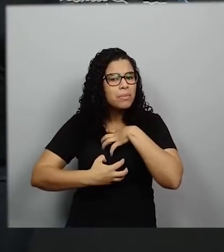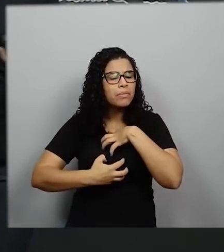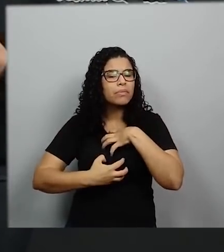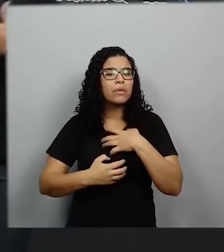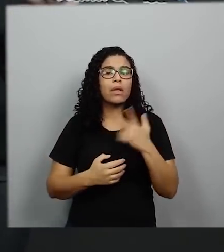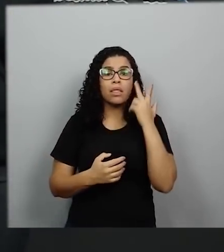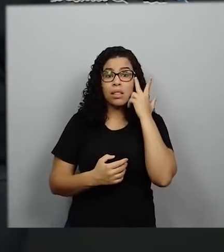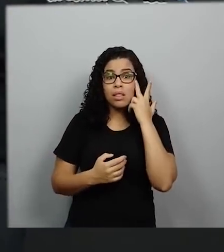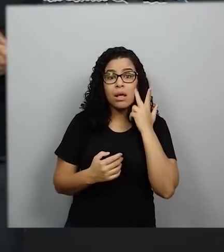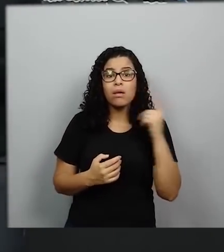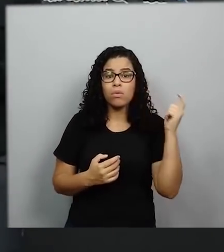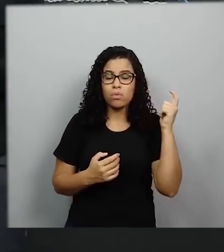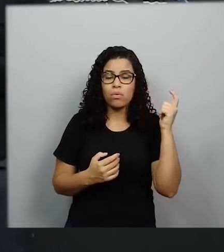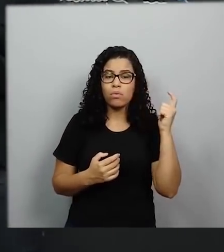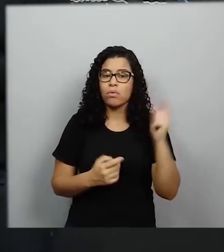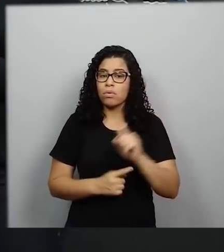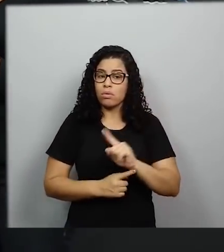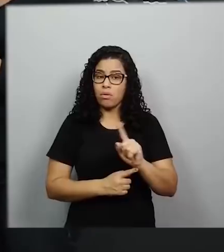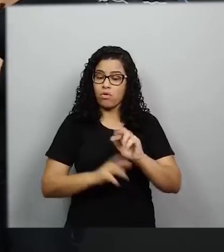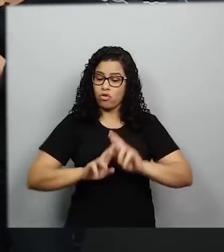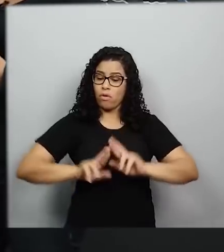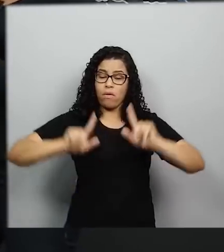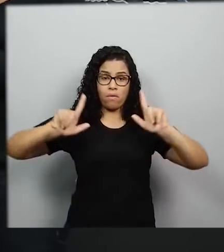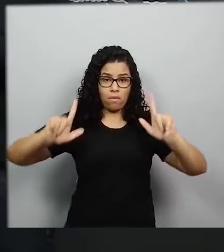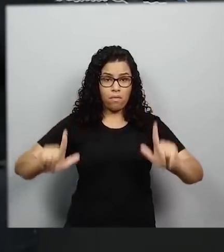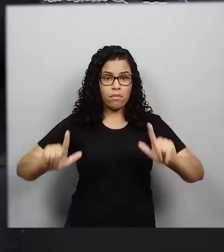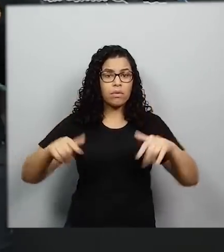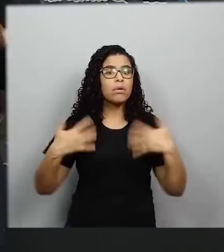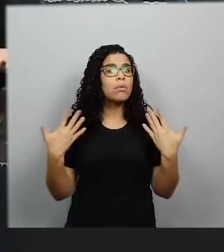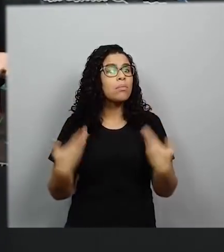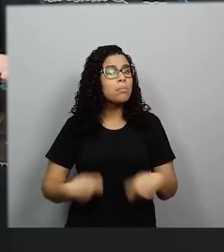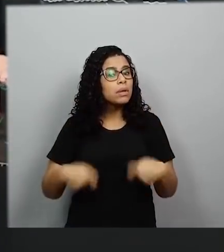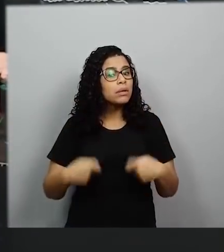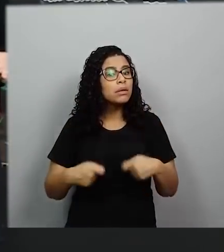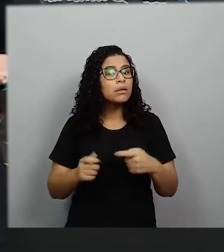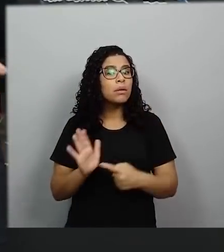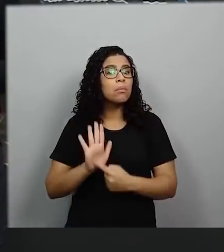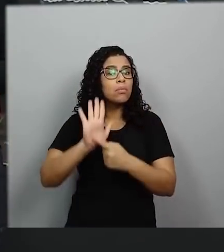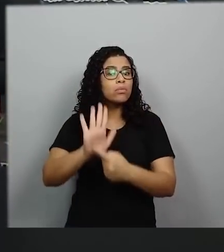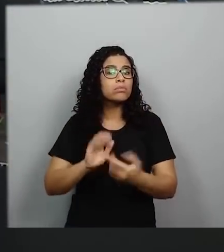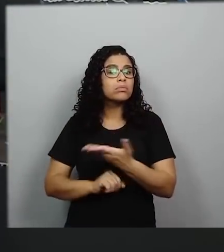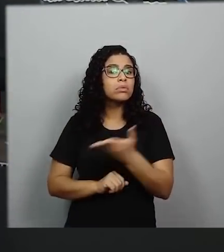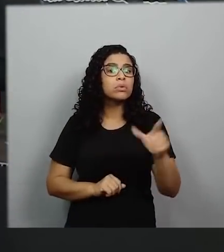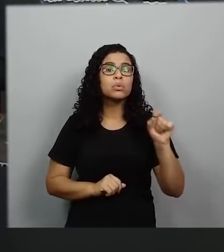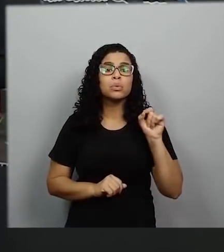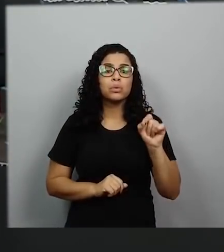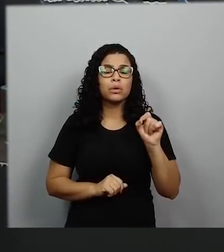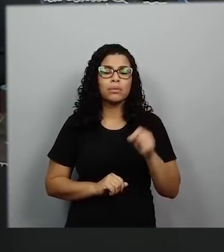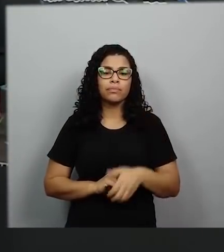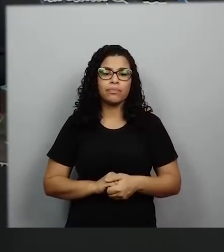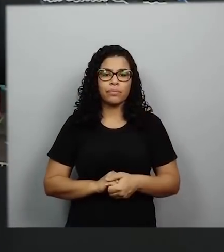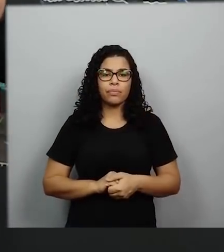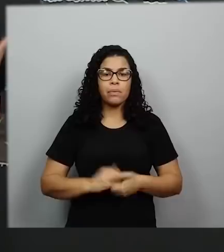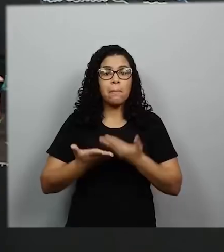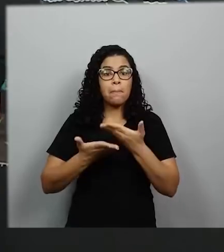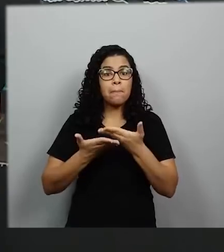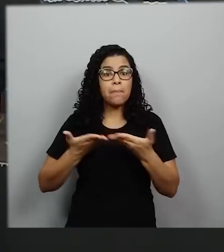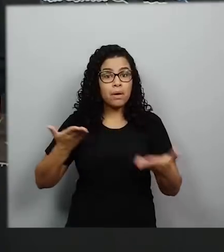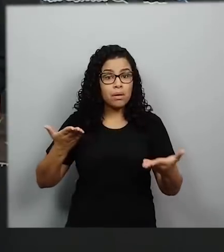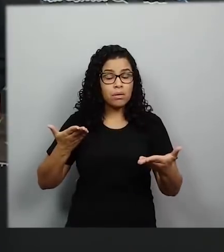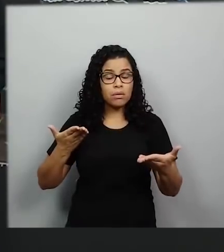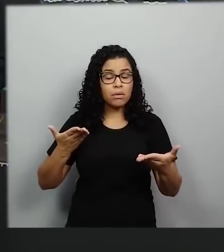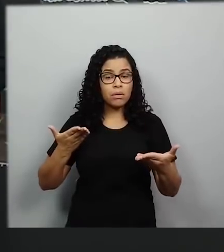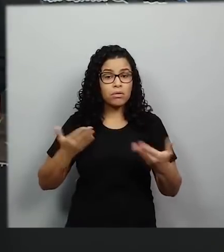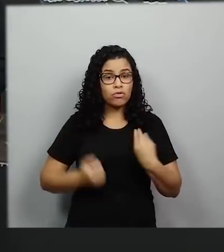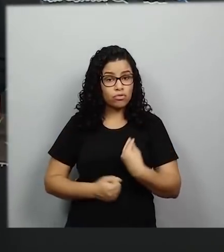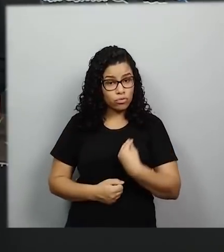a natureza e os que a compõem? A gente precisa destacar logo de cara perda de vida humanas. Seres humanos